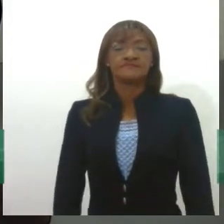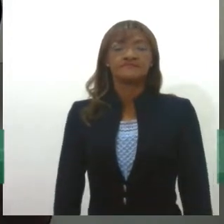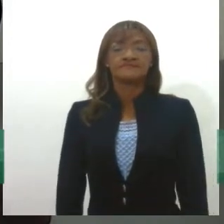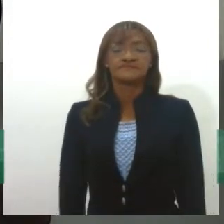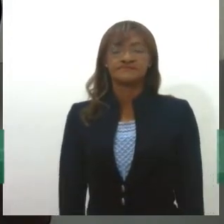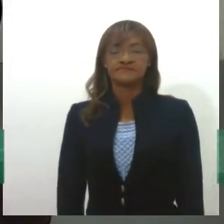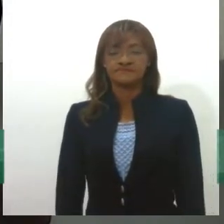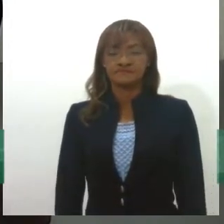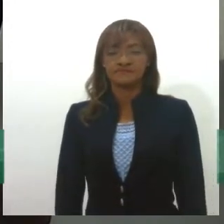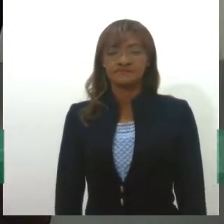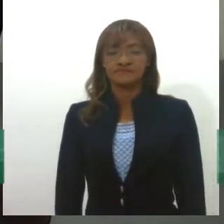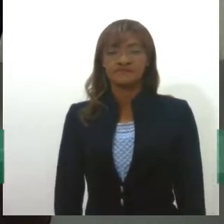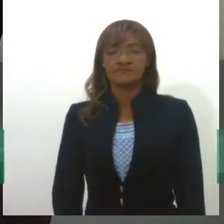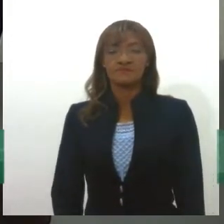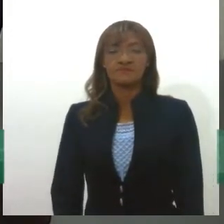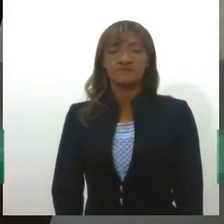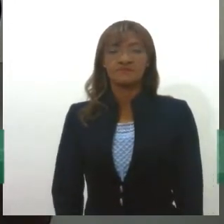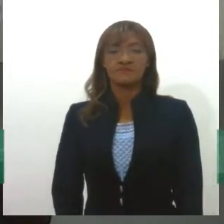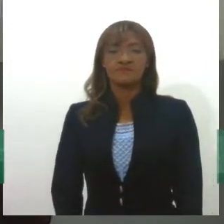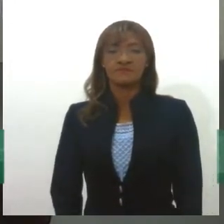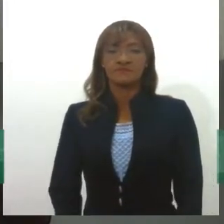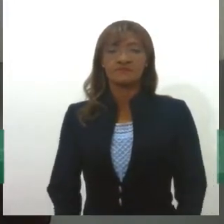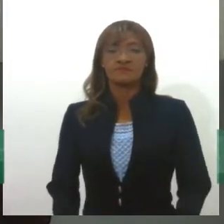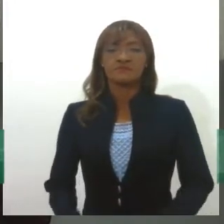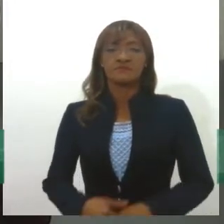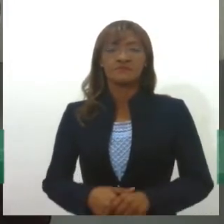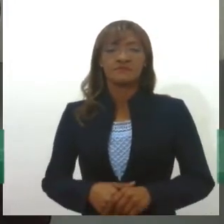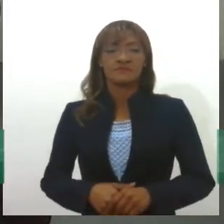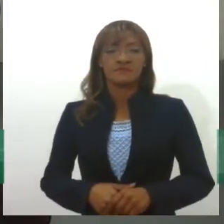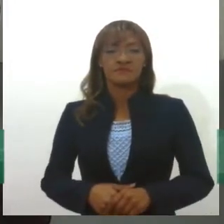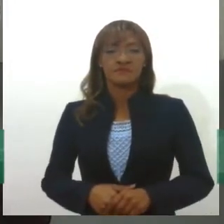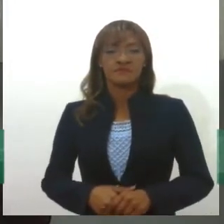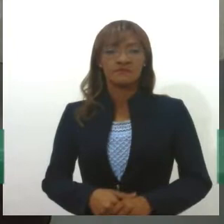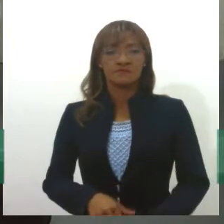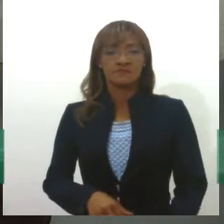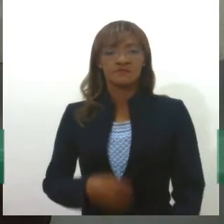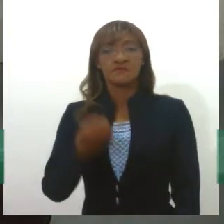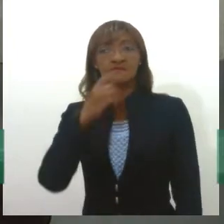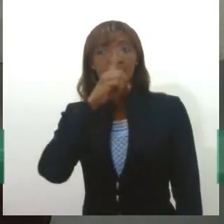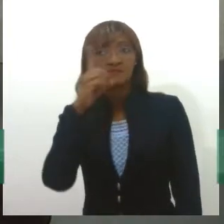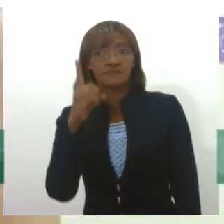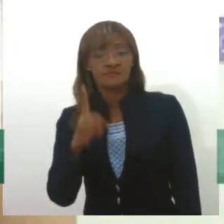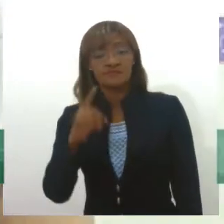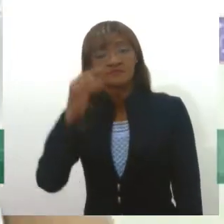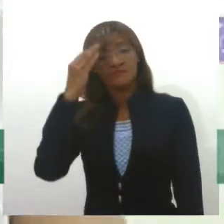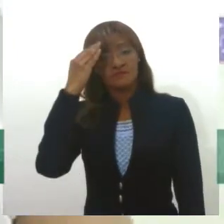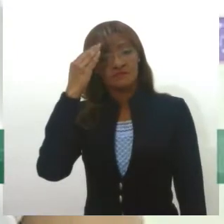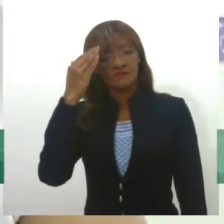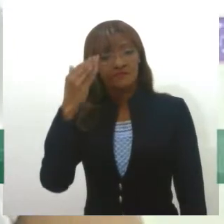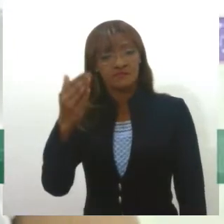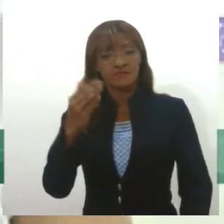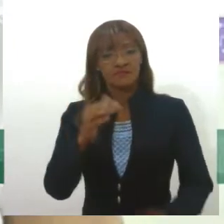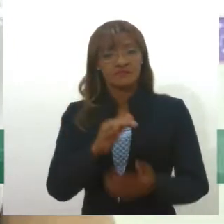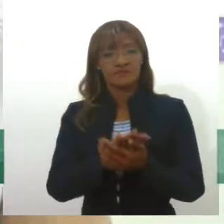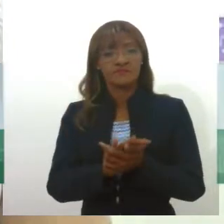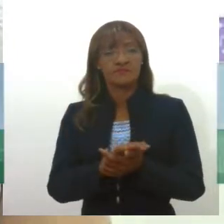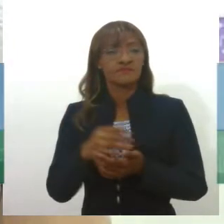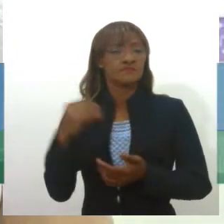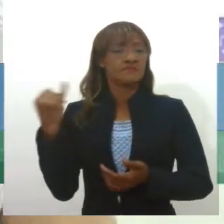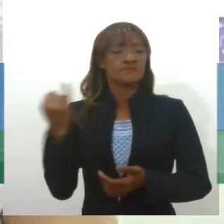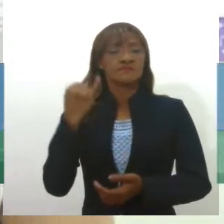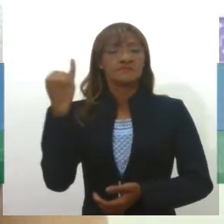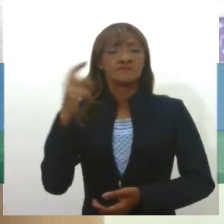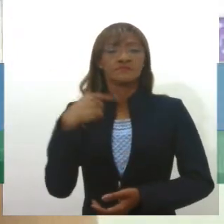Olá, bom dia a todas. Bom dia, seja bem-vinda. Muito obrigada. Essa é uma pauta extremamente importante para nós do